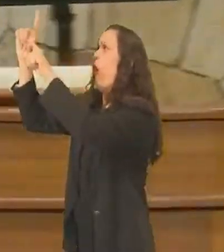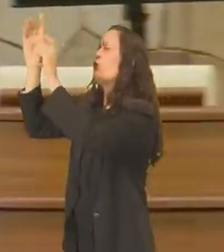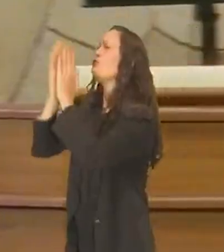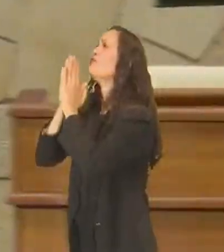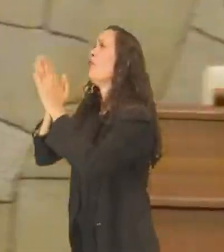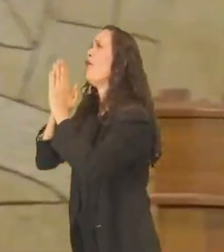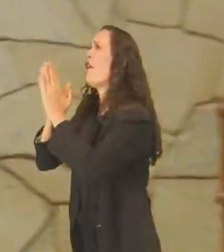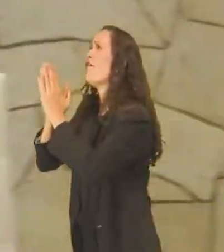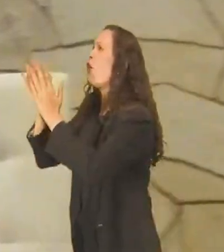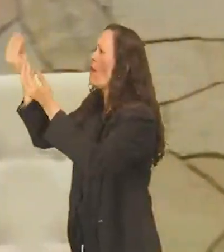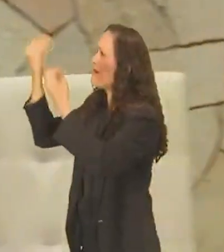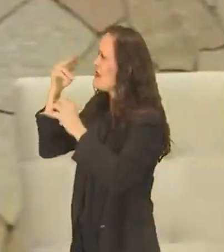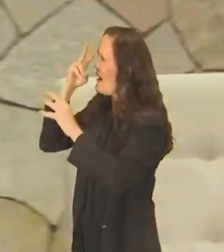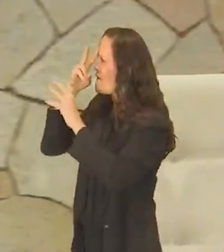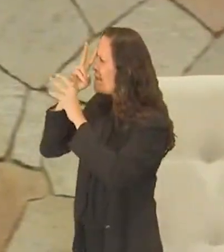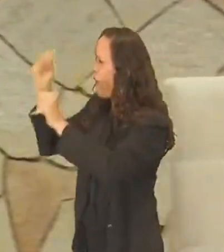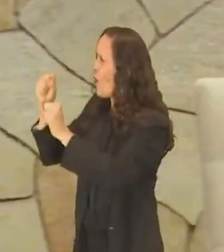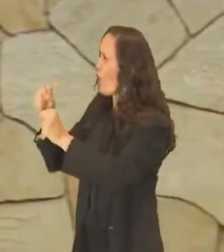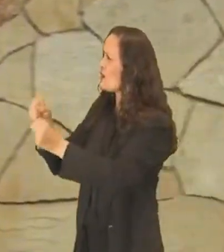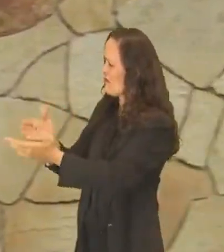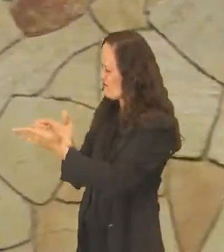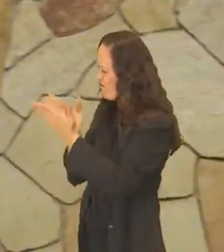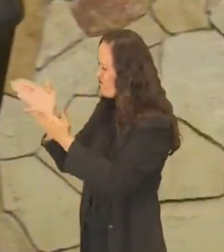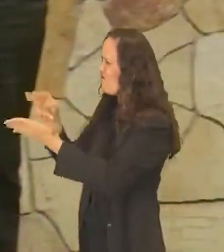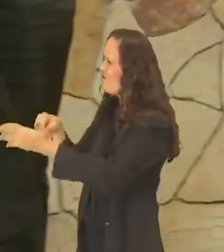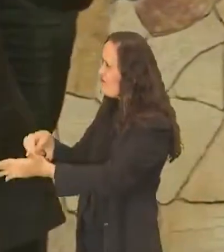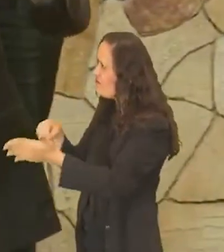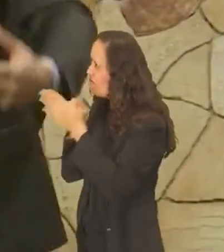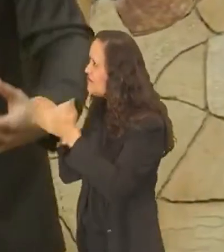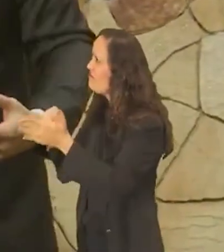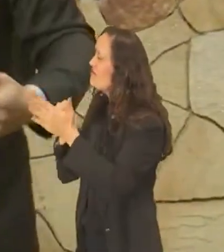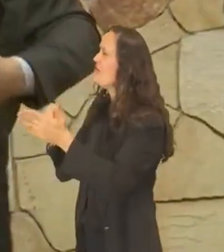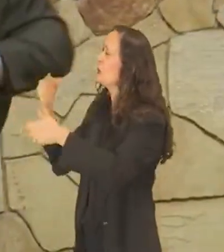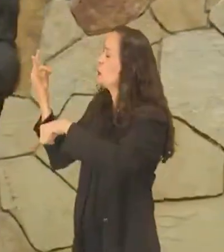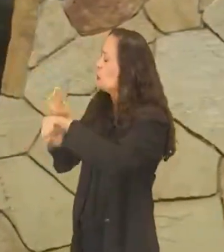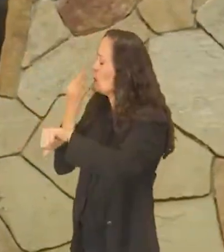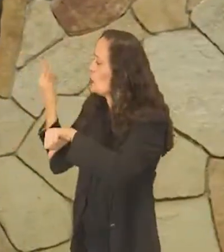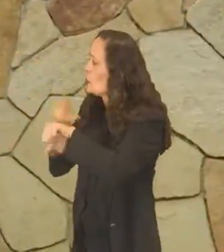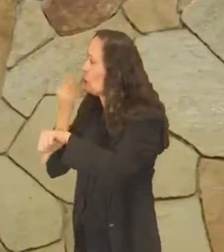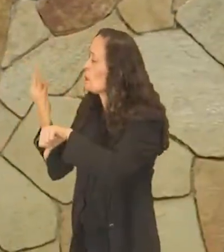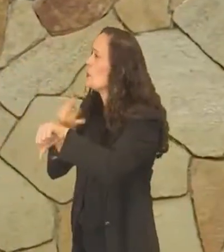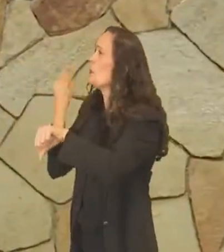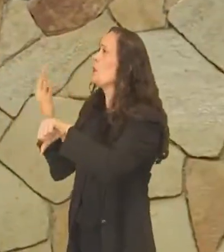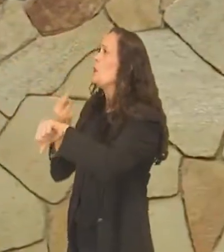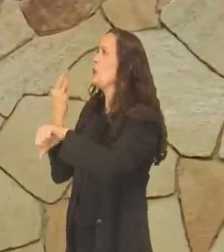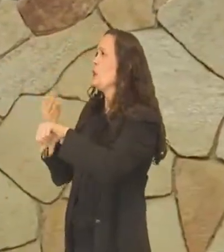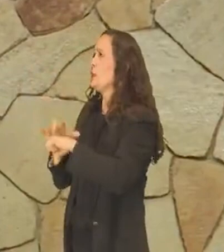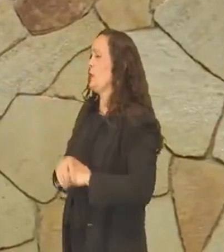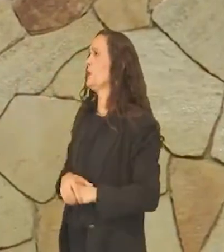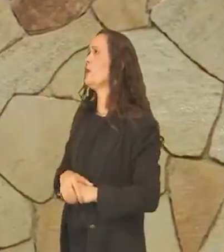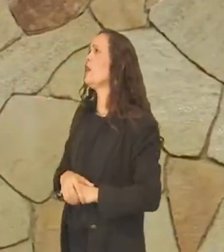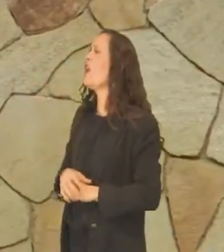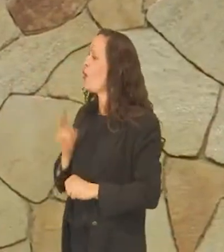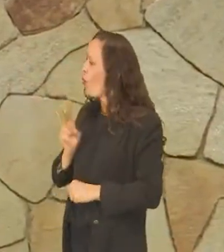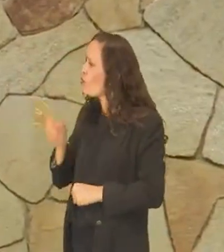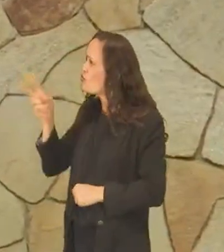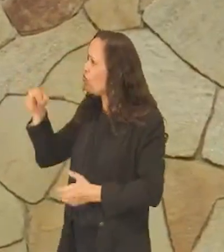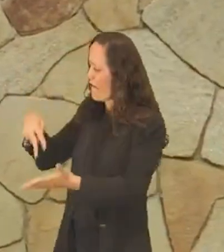nessa caminhada, me ajude a prevalecer, a ter perseverança, a ter